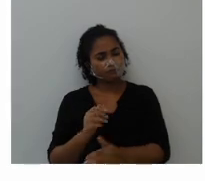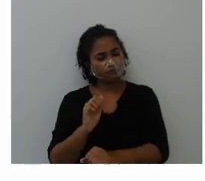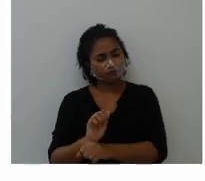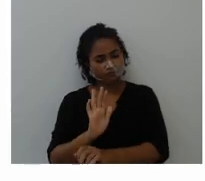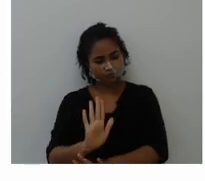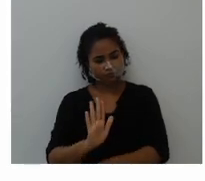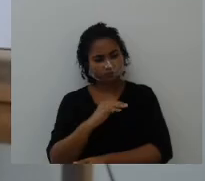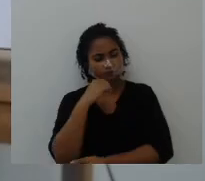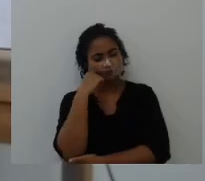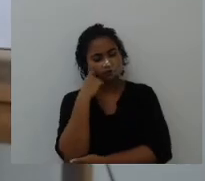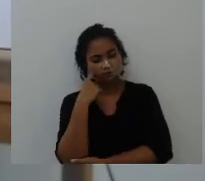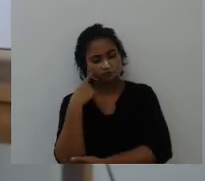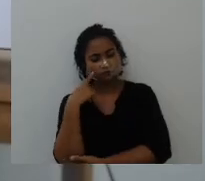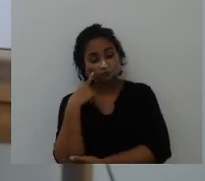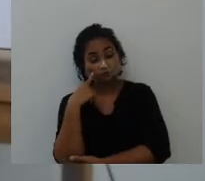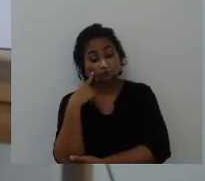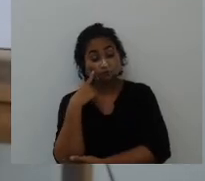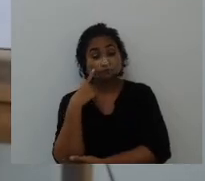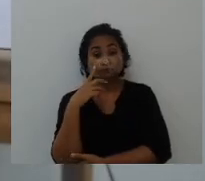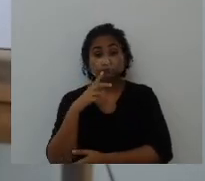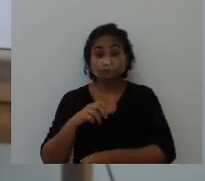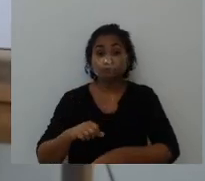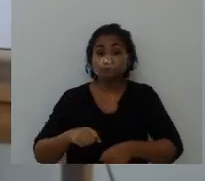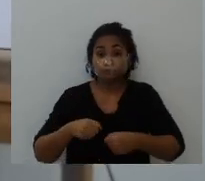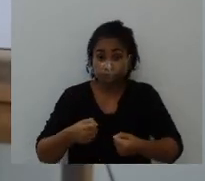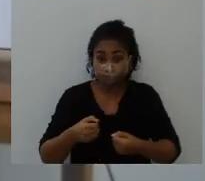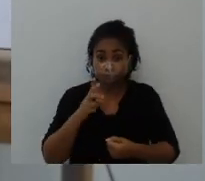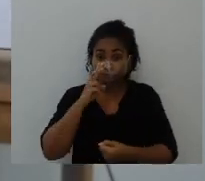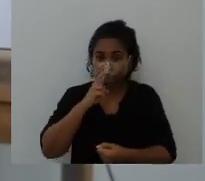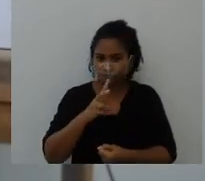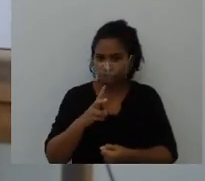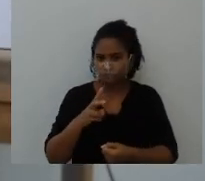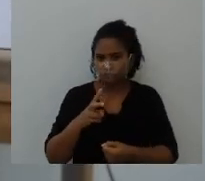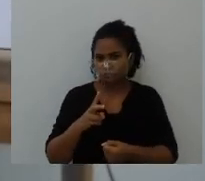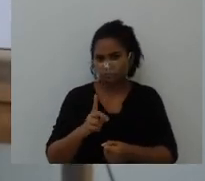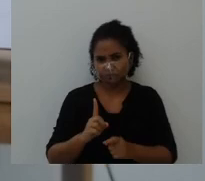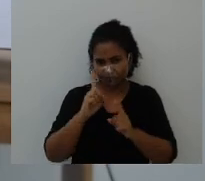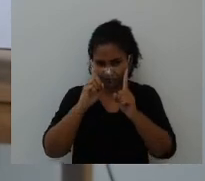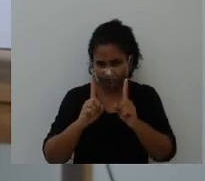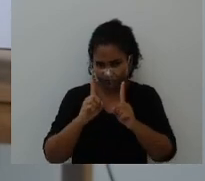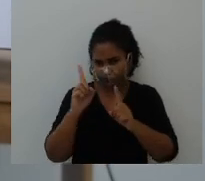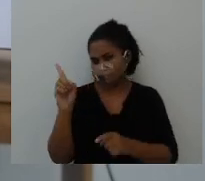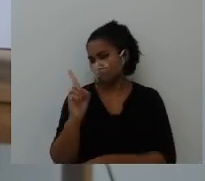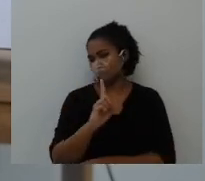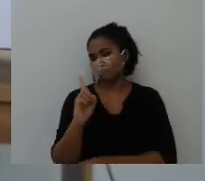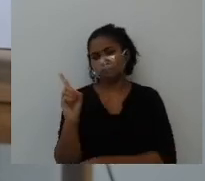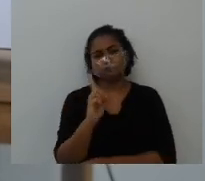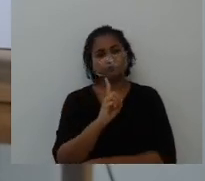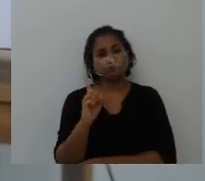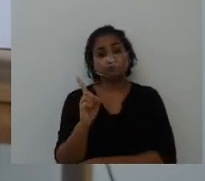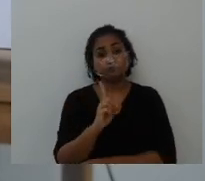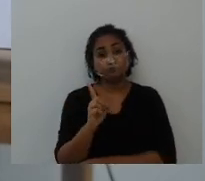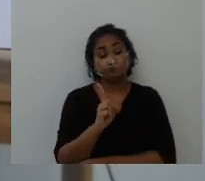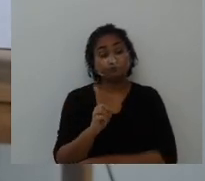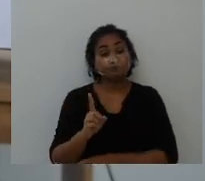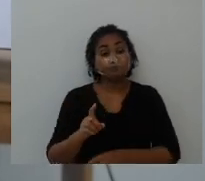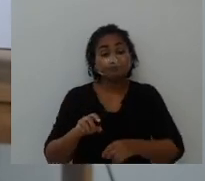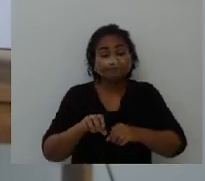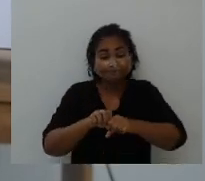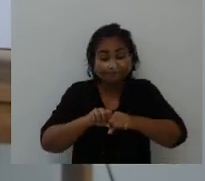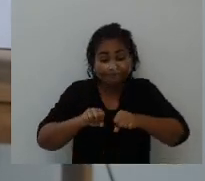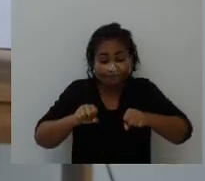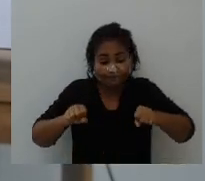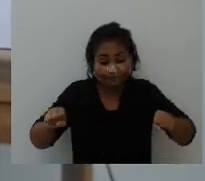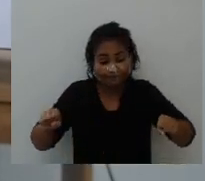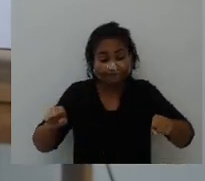professor. A força das trações não estão apontada para cima, não. As forças das trações